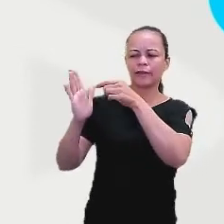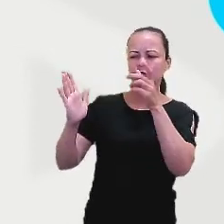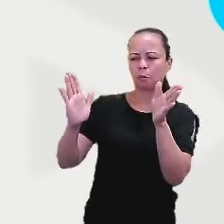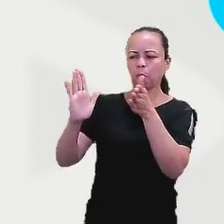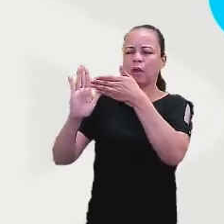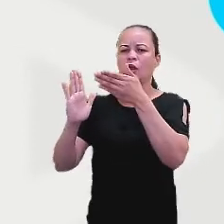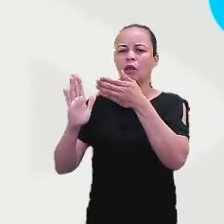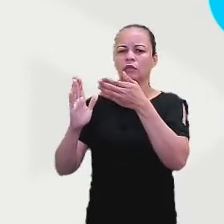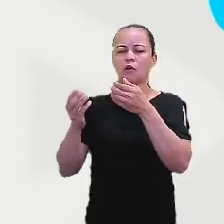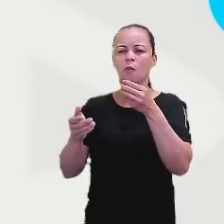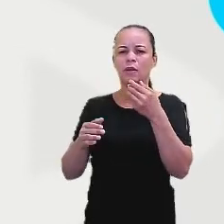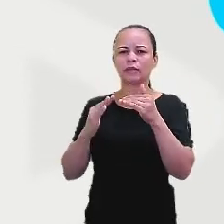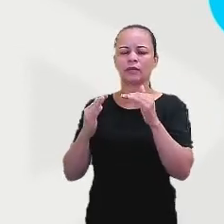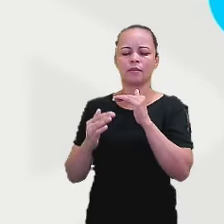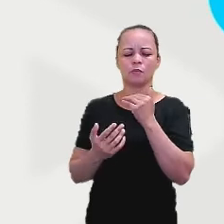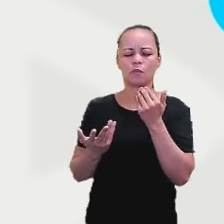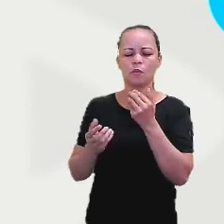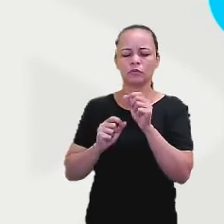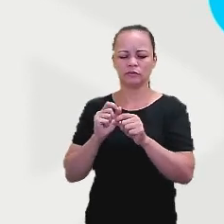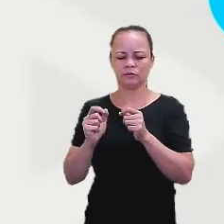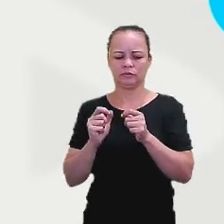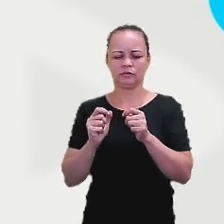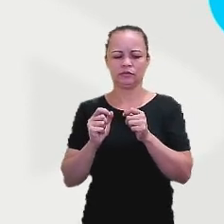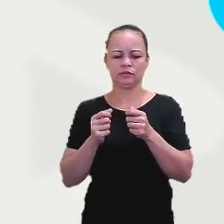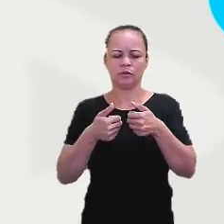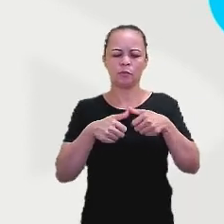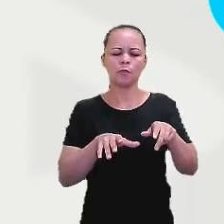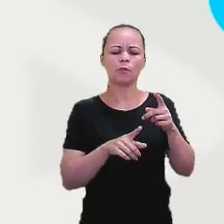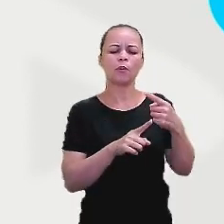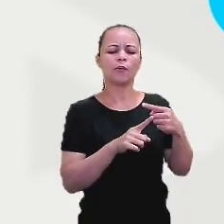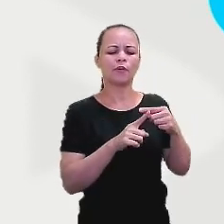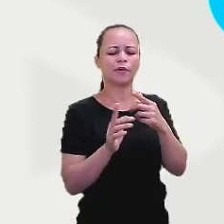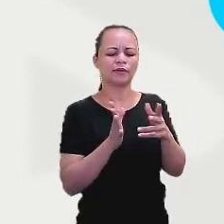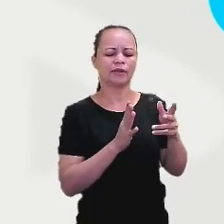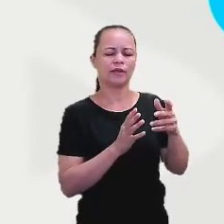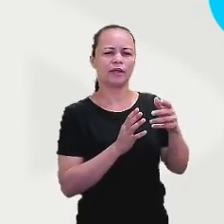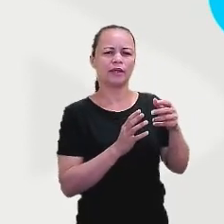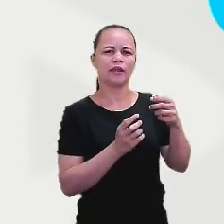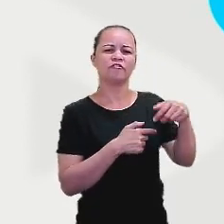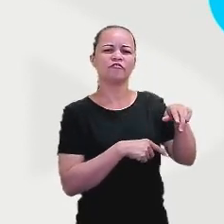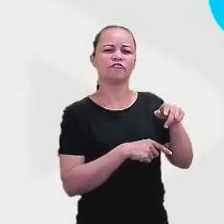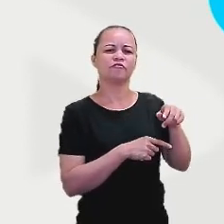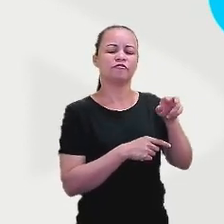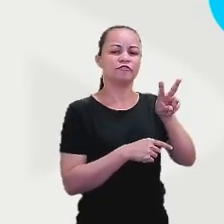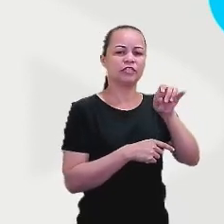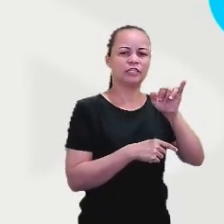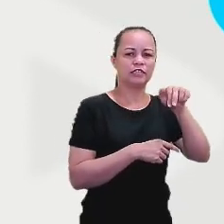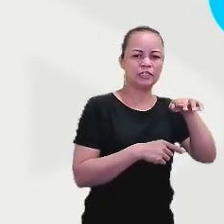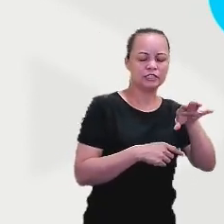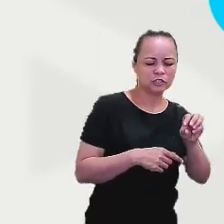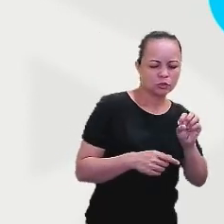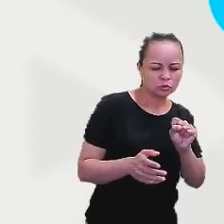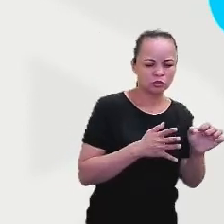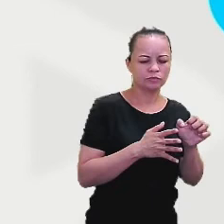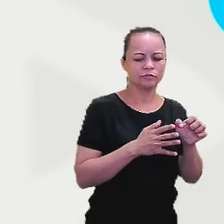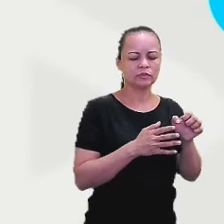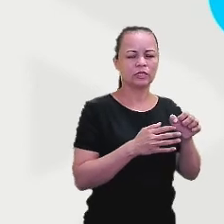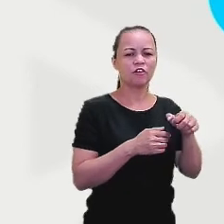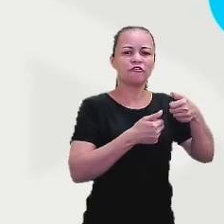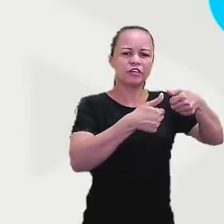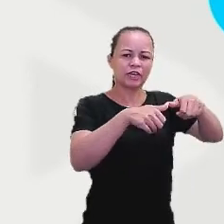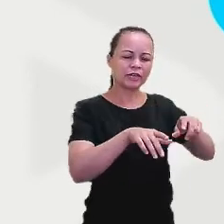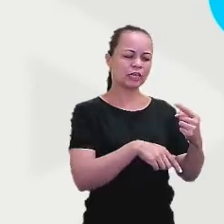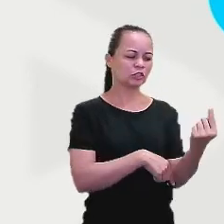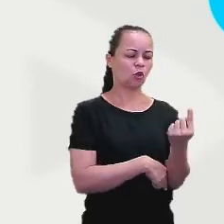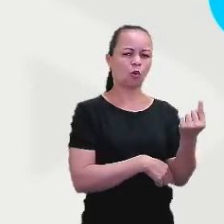um, Vinícius? Só ficaria o pernilongo morto. Os outros teriam voado. Então, quando a gente lê